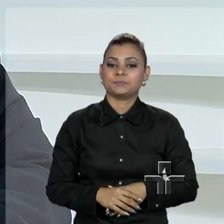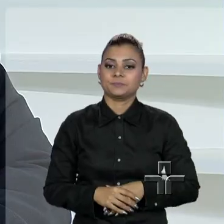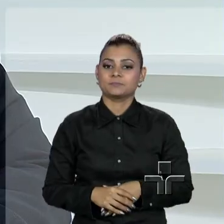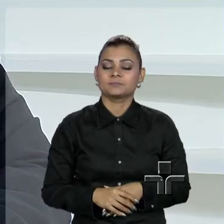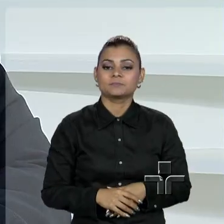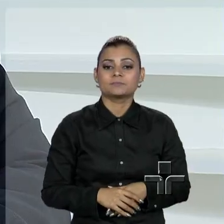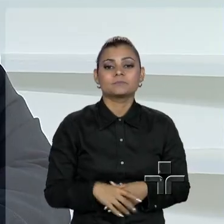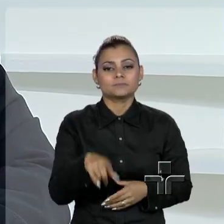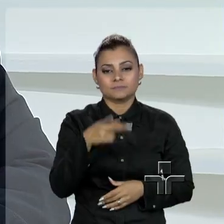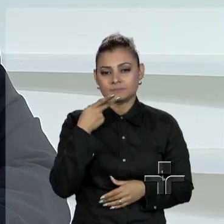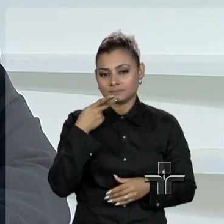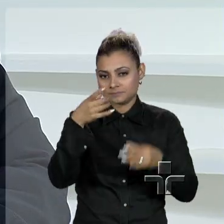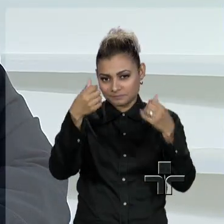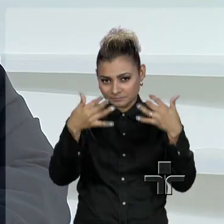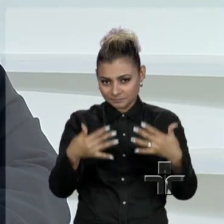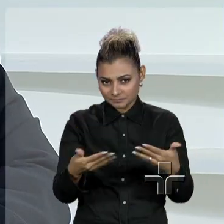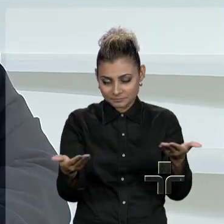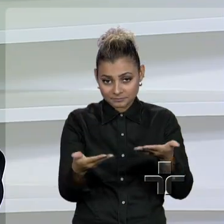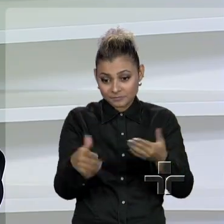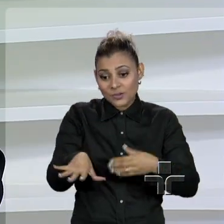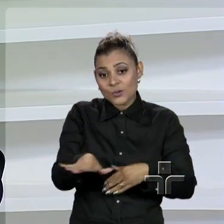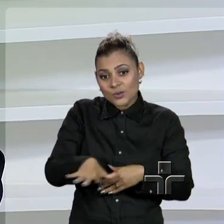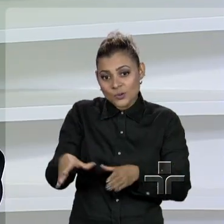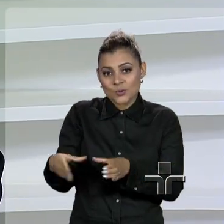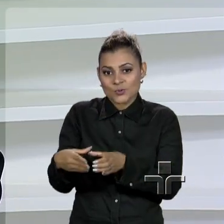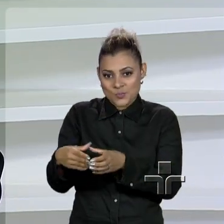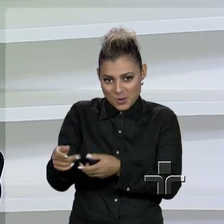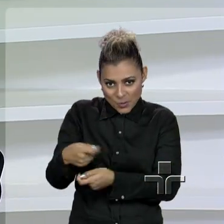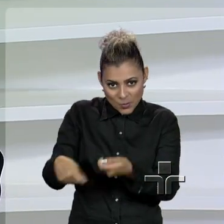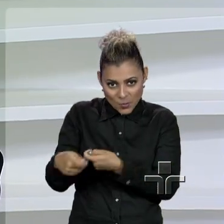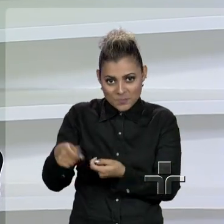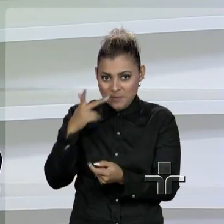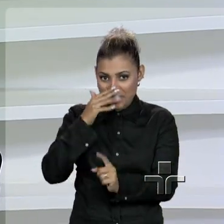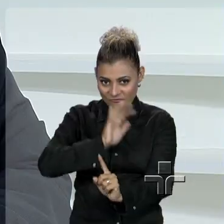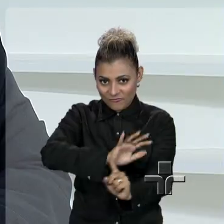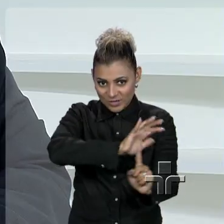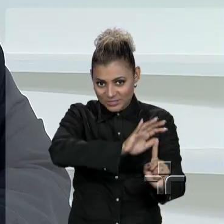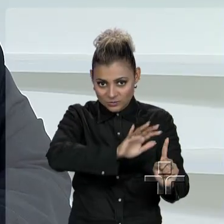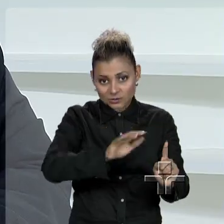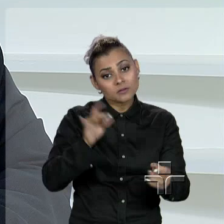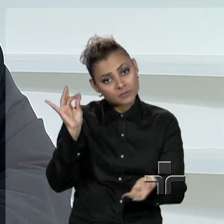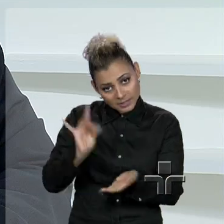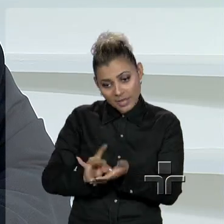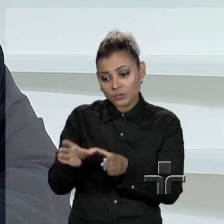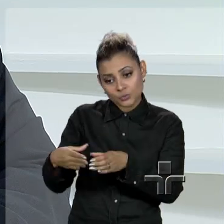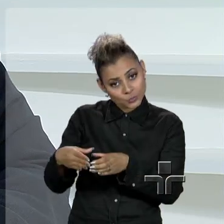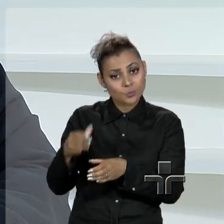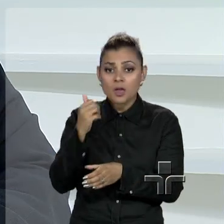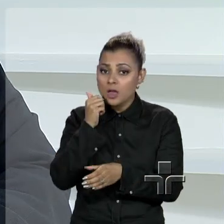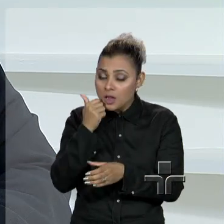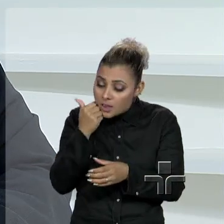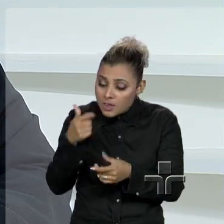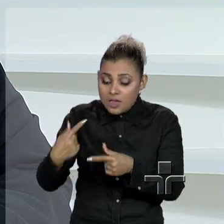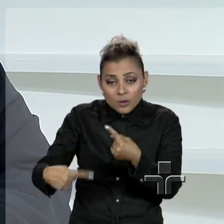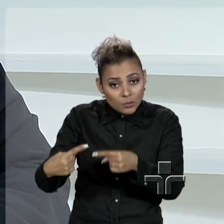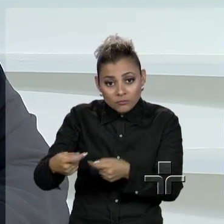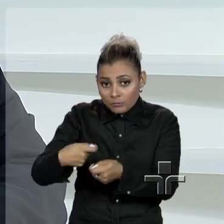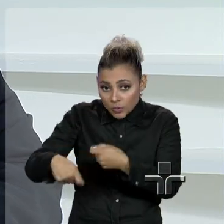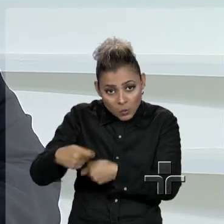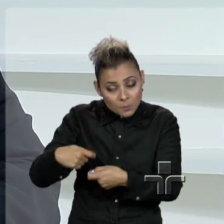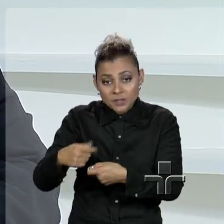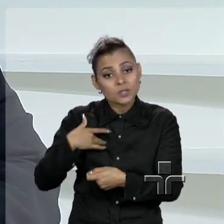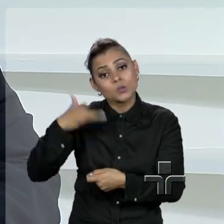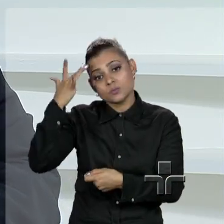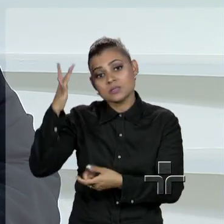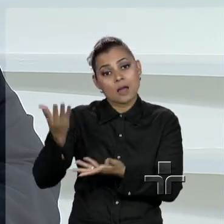Isso que o senhor está falando, que os economistas produziram tudo isso, pior, eles não sabem mais onde foram parar. Porque